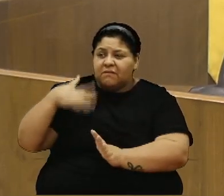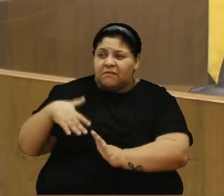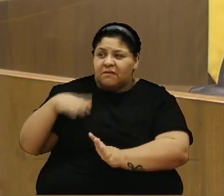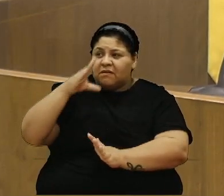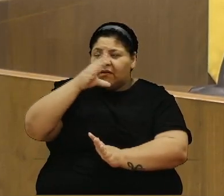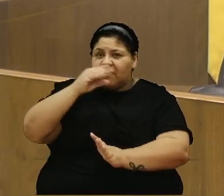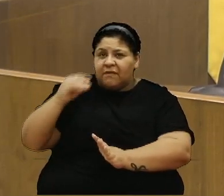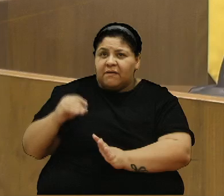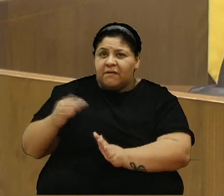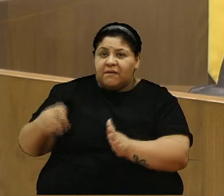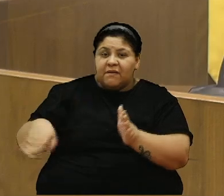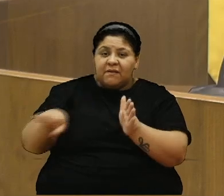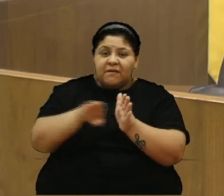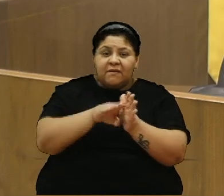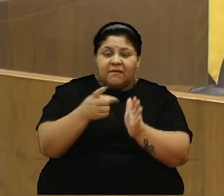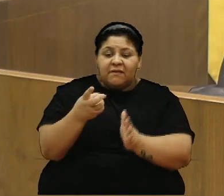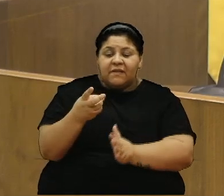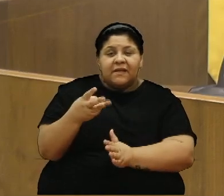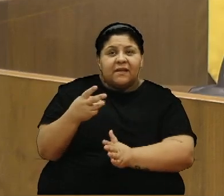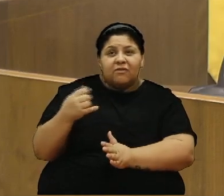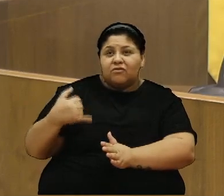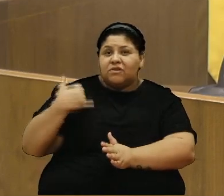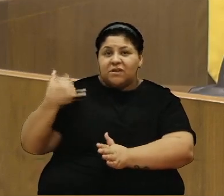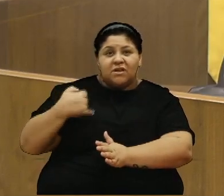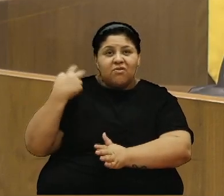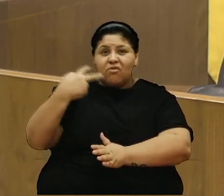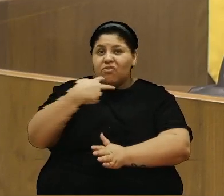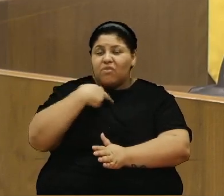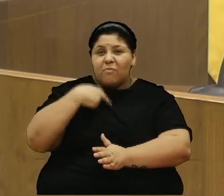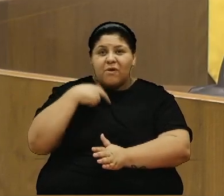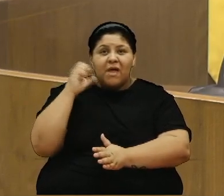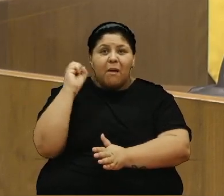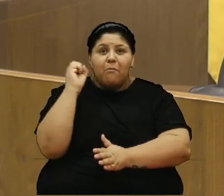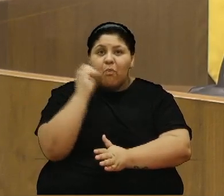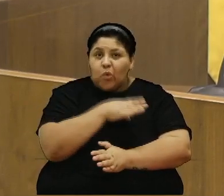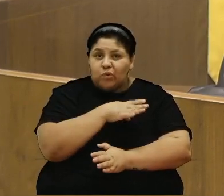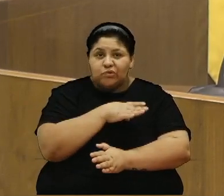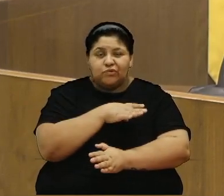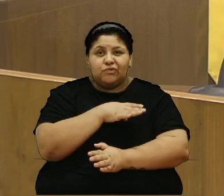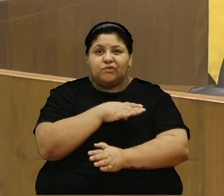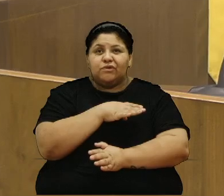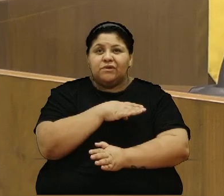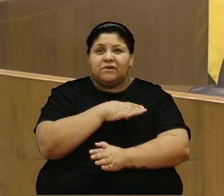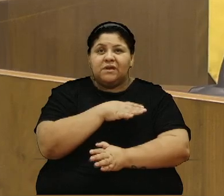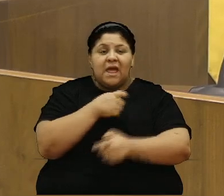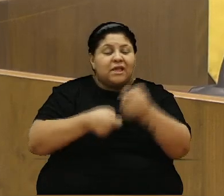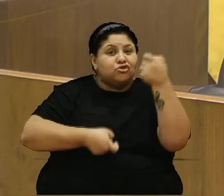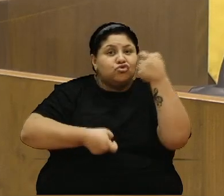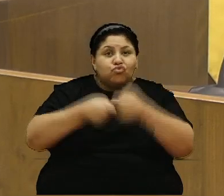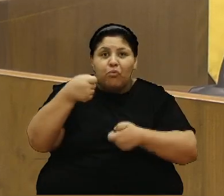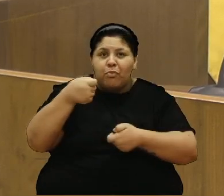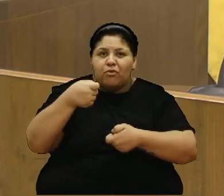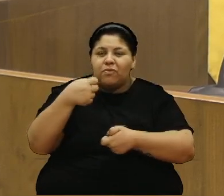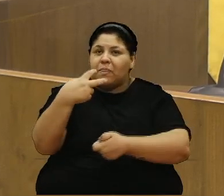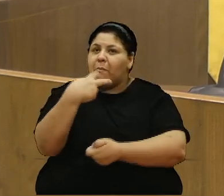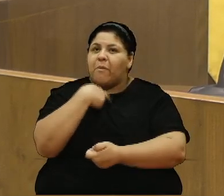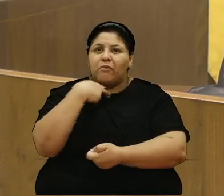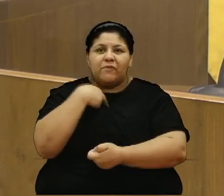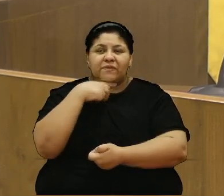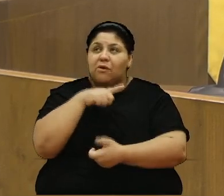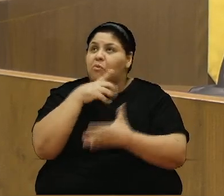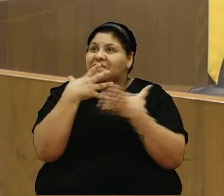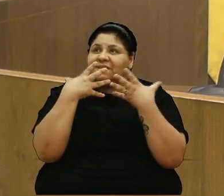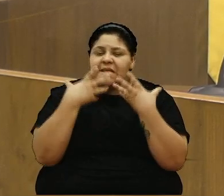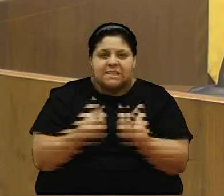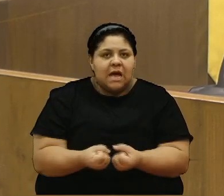diz, até 14 anos não pode. É abuso, é exploração, é estupro, não pode. É